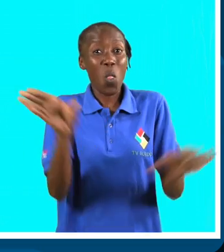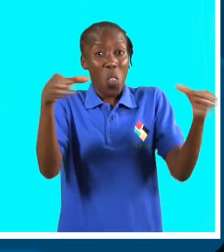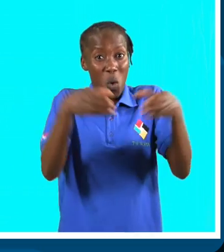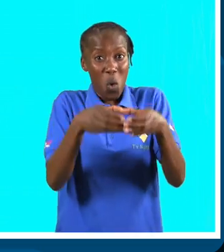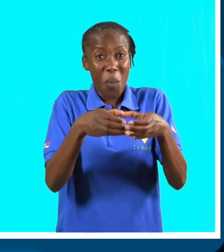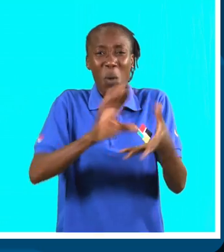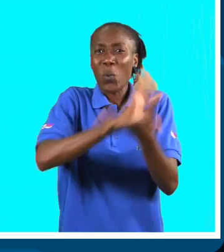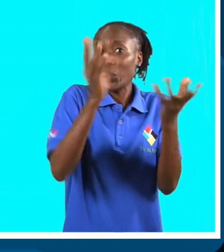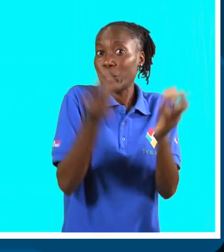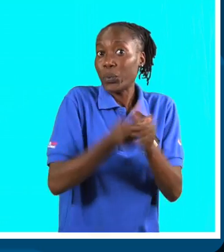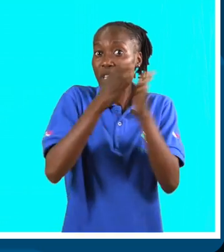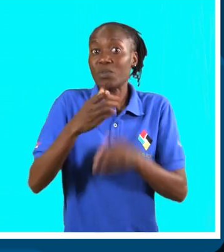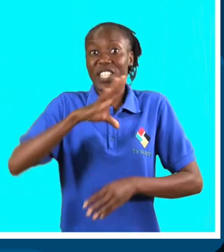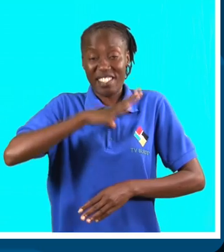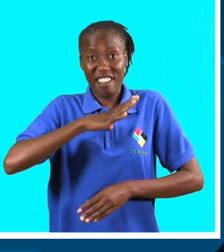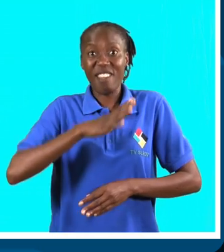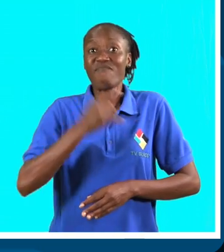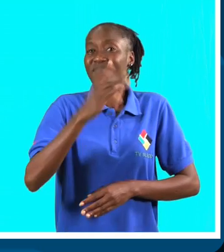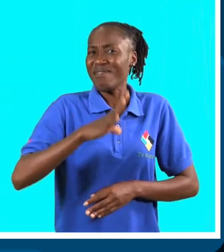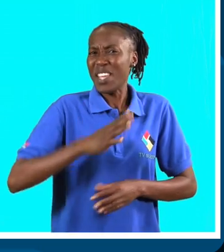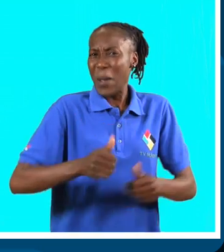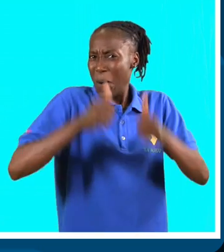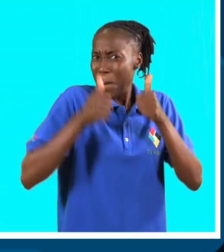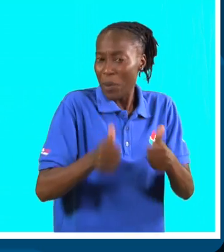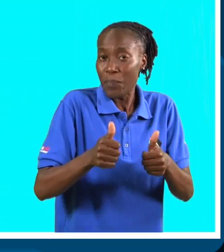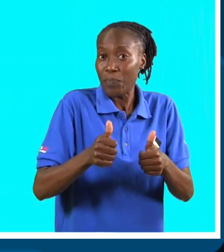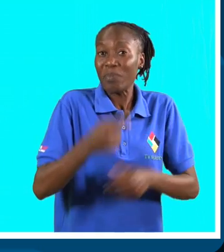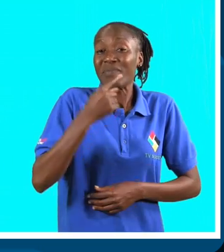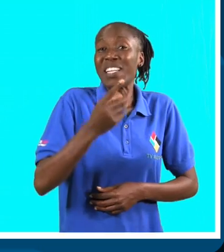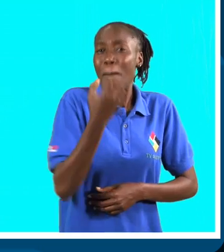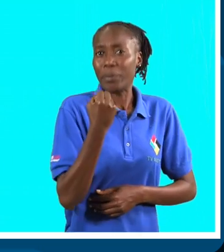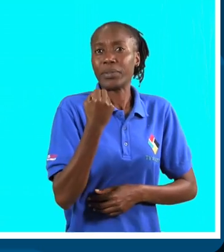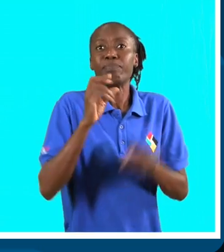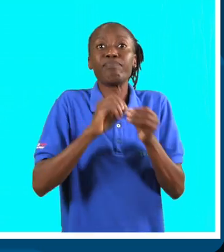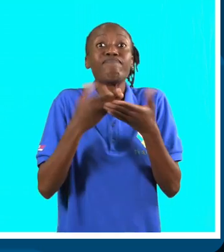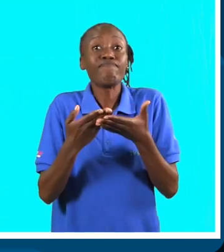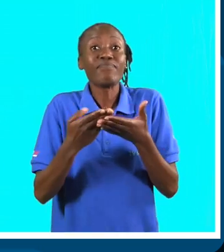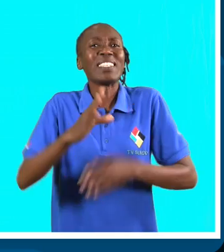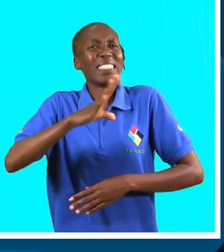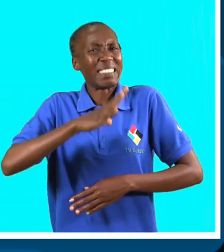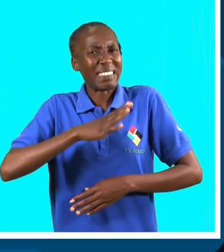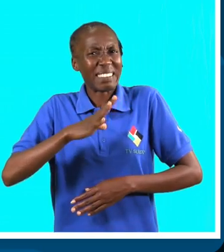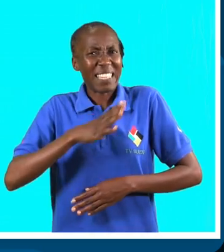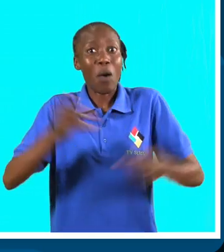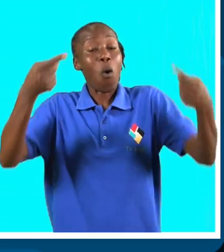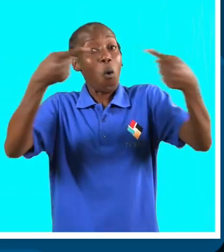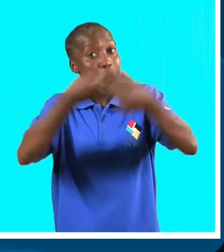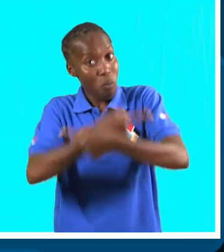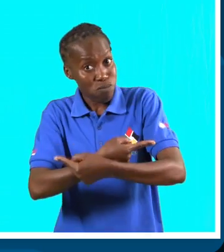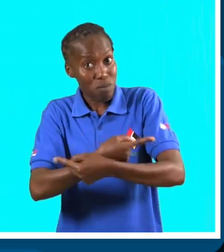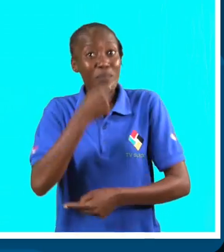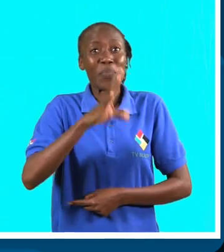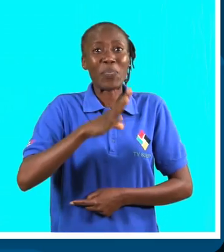a nível posicional, para as características dos jogadores que nós temos, oferece melhores garantias e depois, obviamente, se tivermos alguma